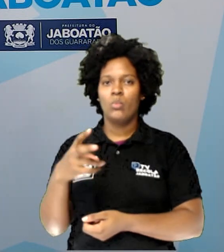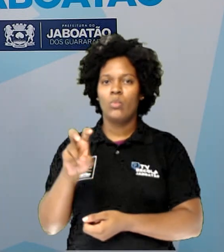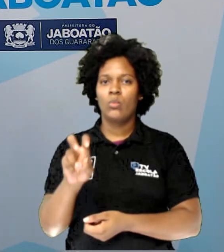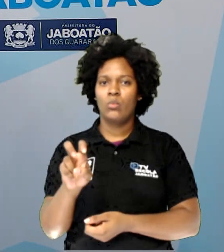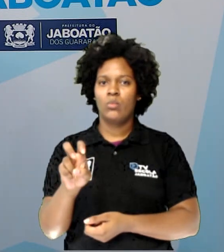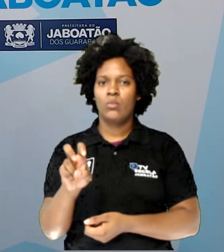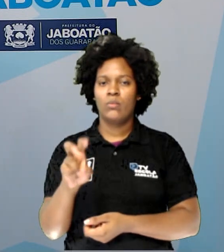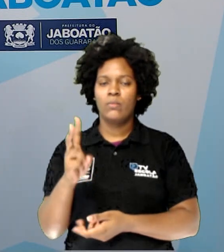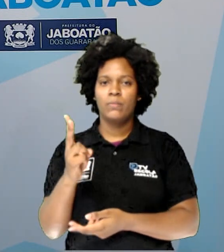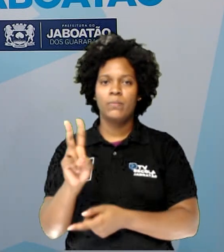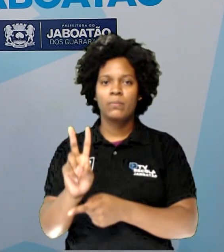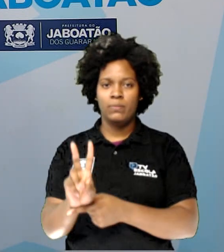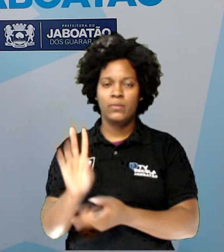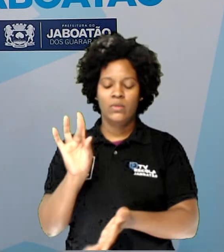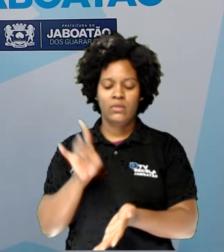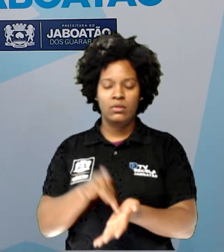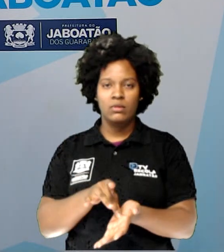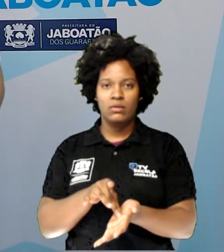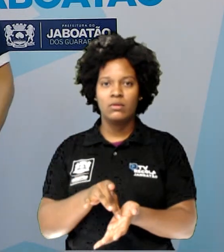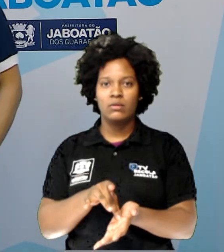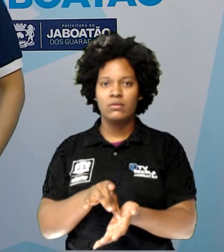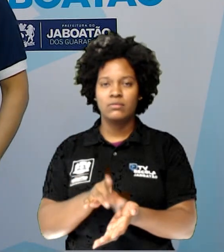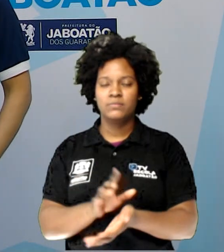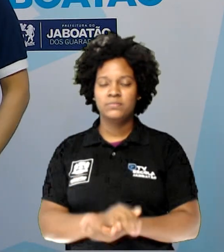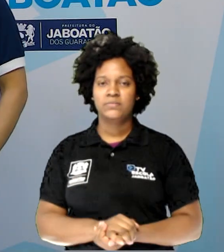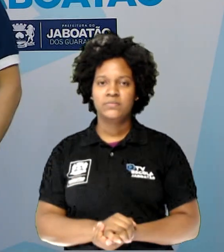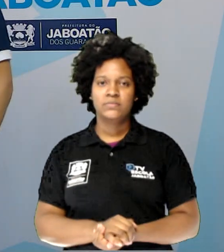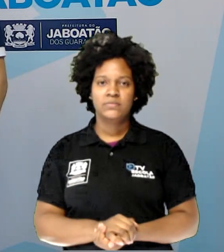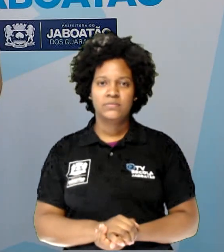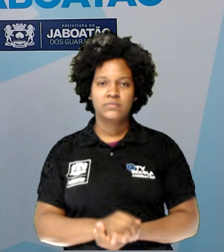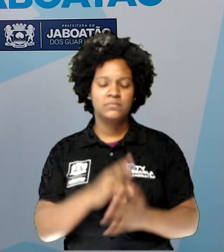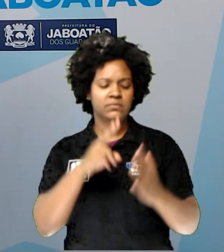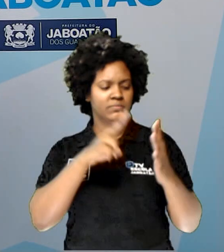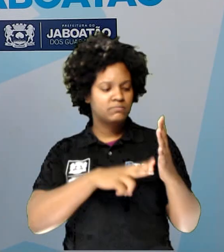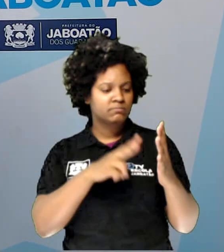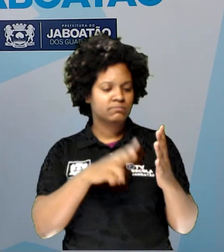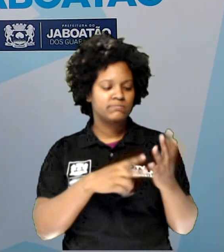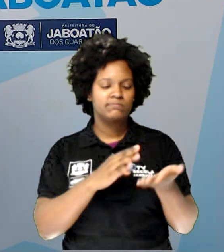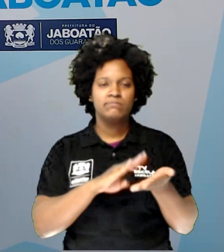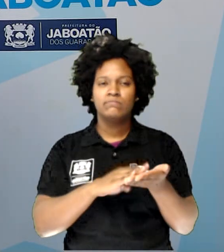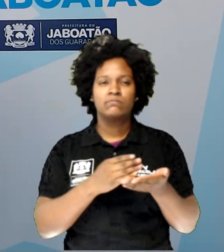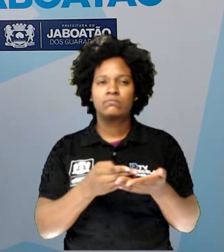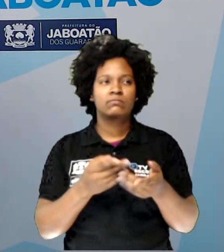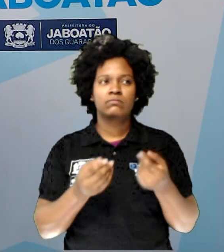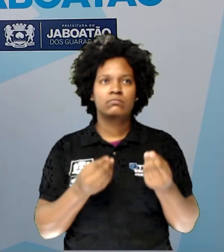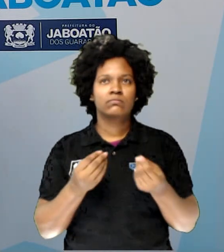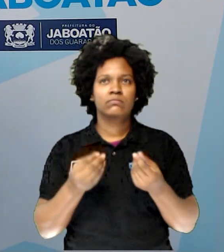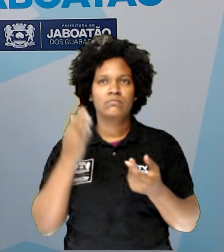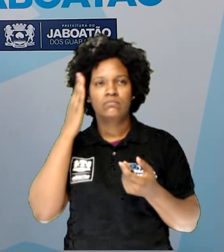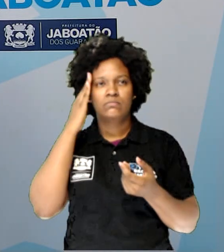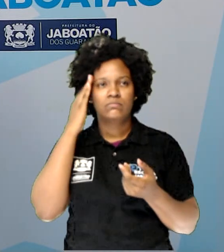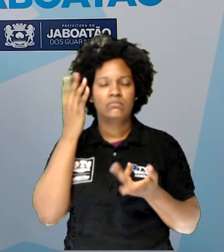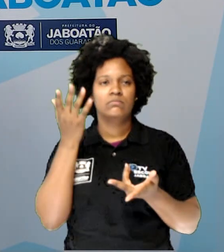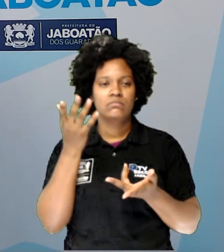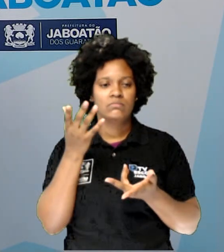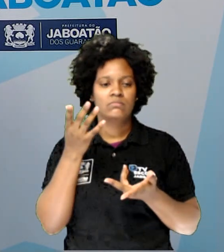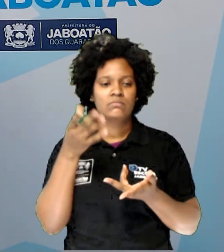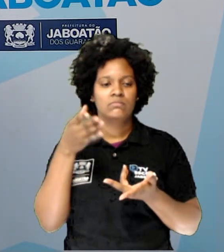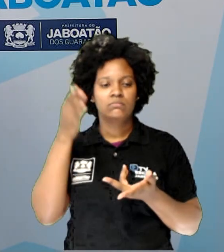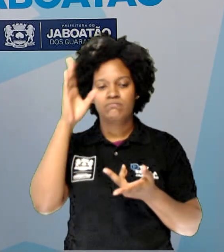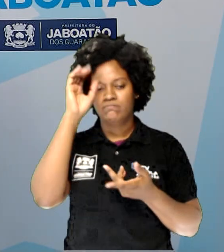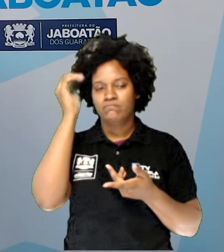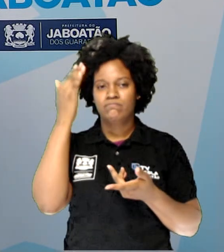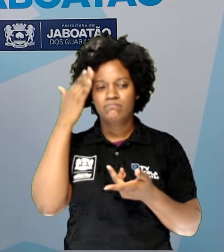itens verdadeiros. Tranquila, questão muito boa. Leitura e interpretação, porém demanda também um pouquinho de conhecimento